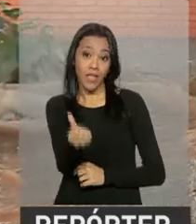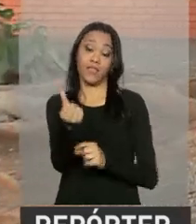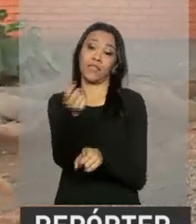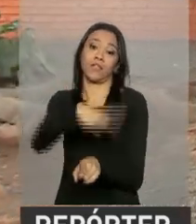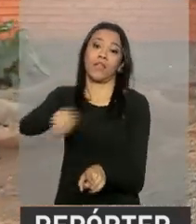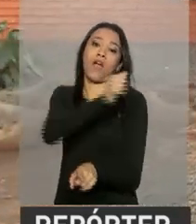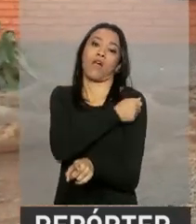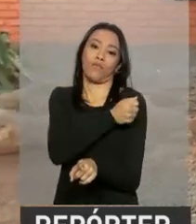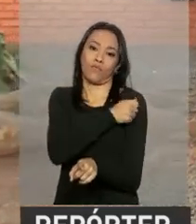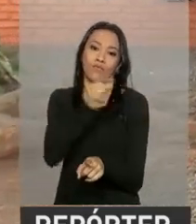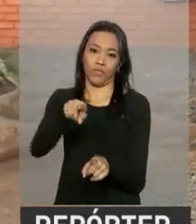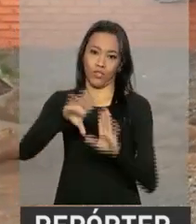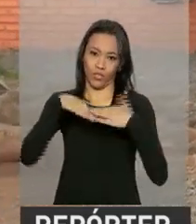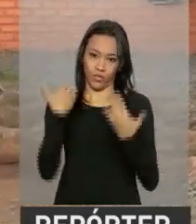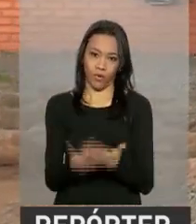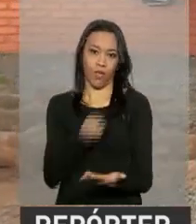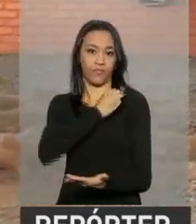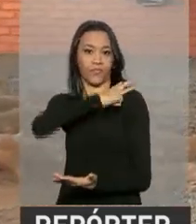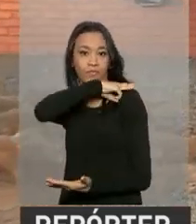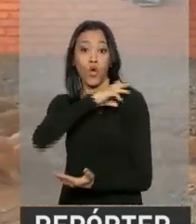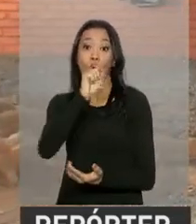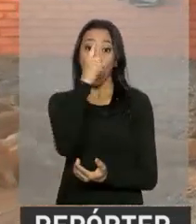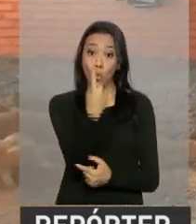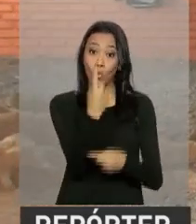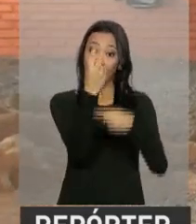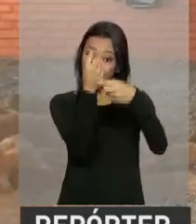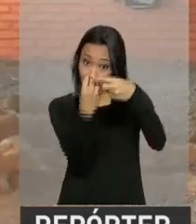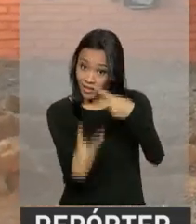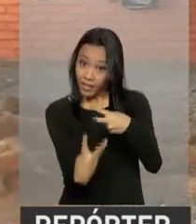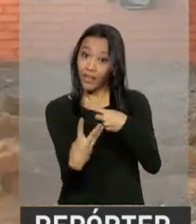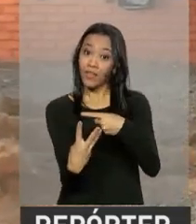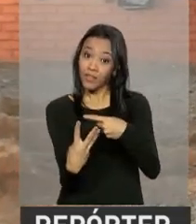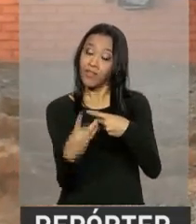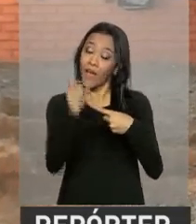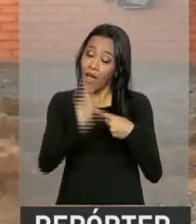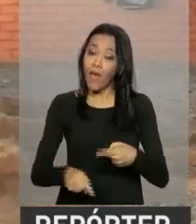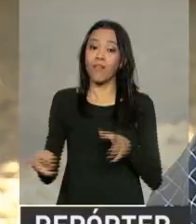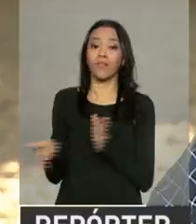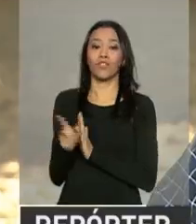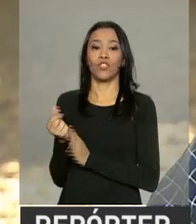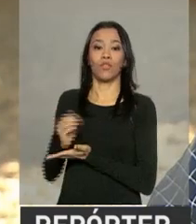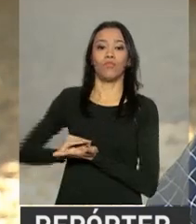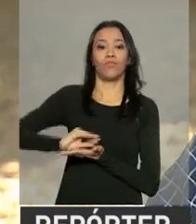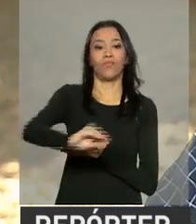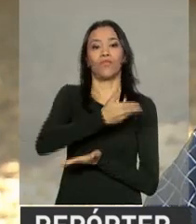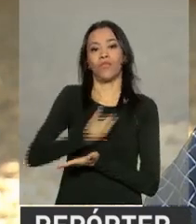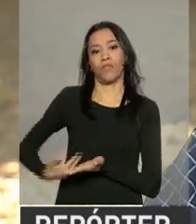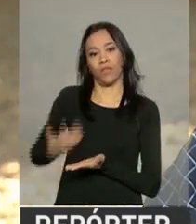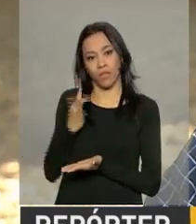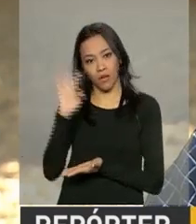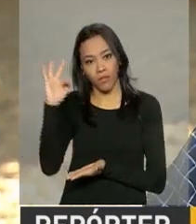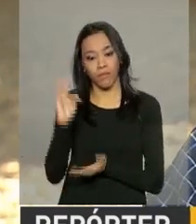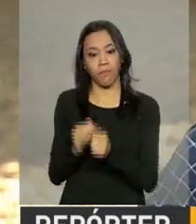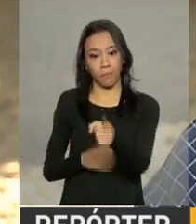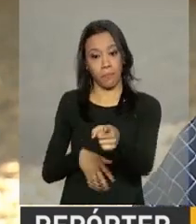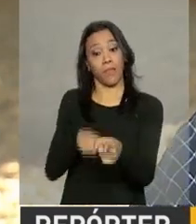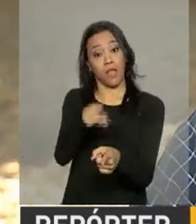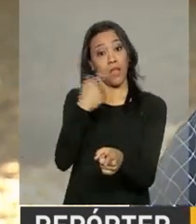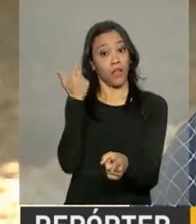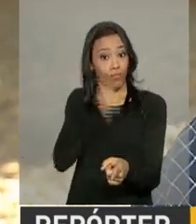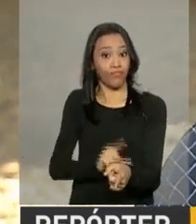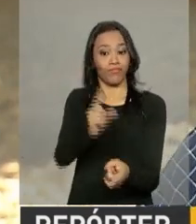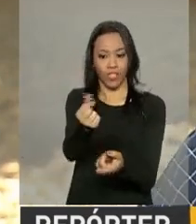ensino médio e segundo o diretor 1/3 do dinheiro da escola vem do Governo Federal nós contamos bastante com esse dinheiro